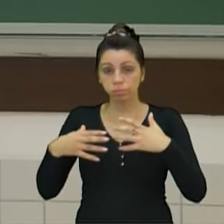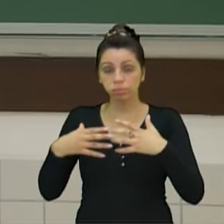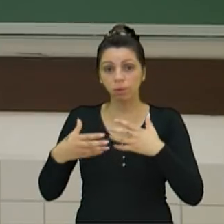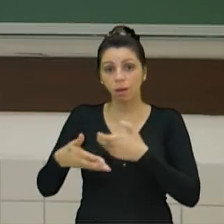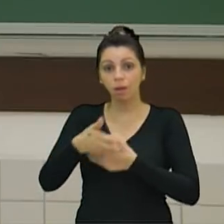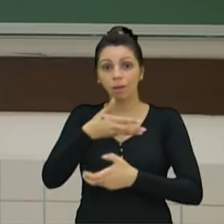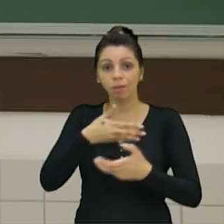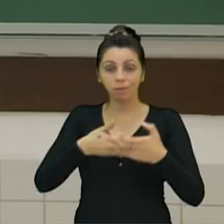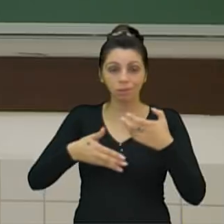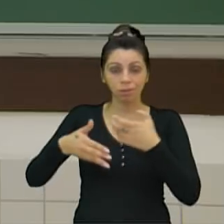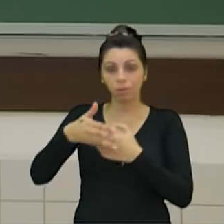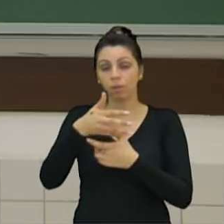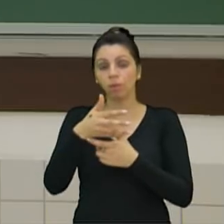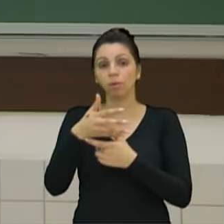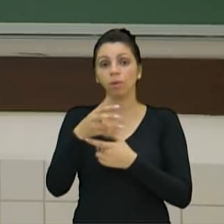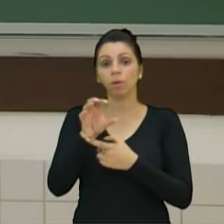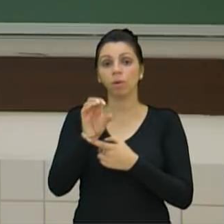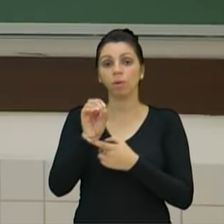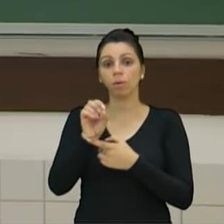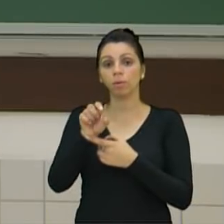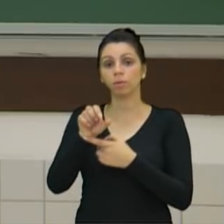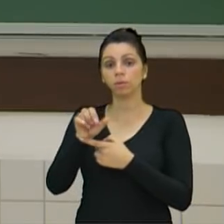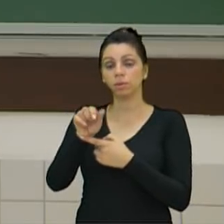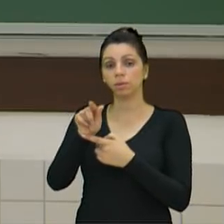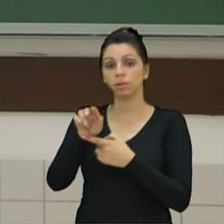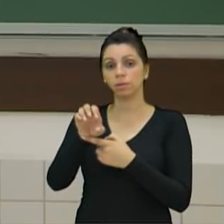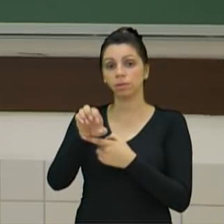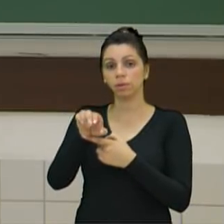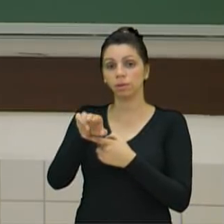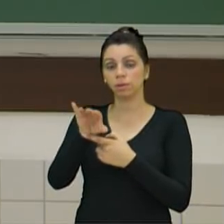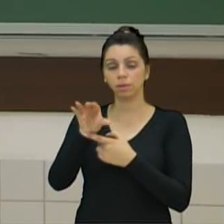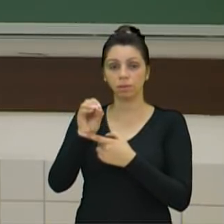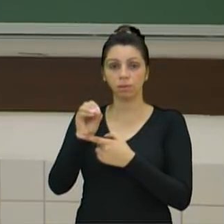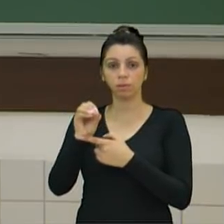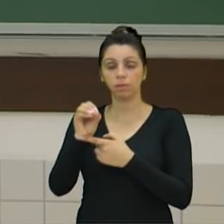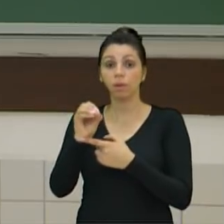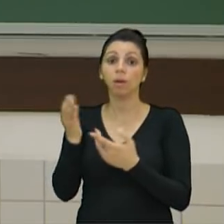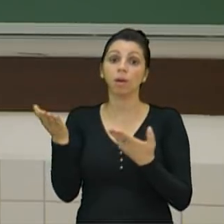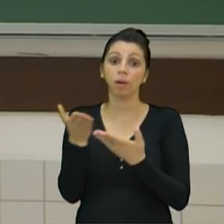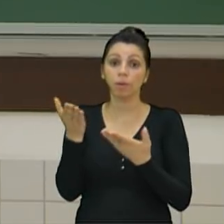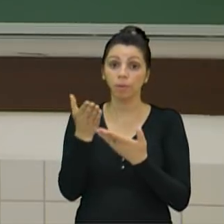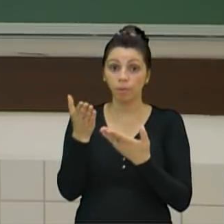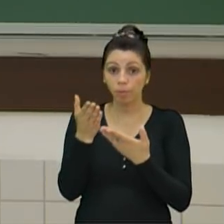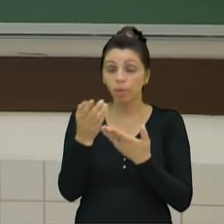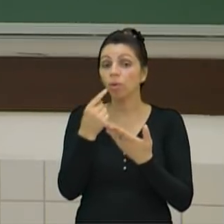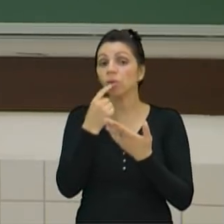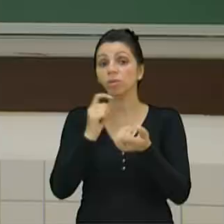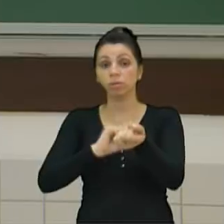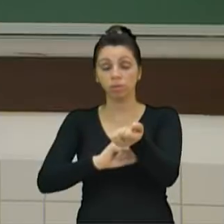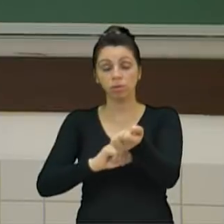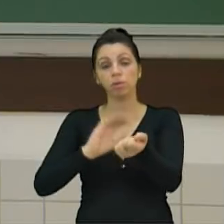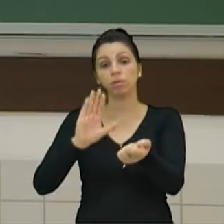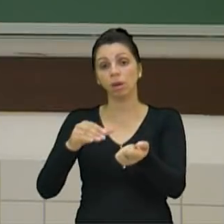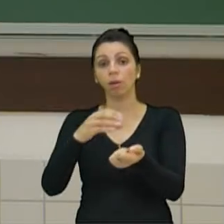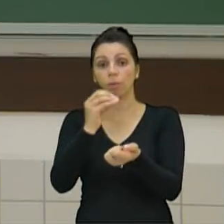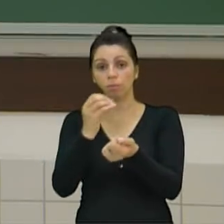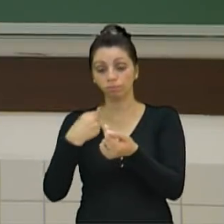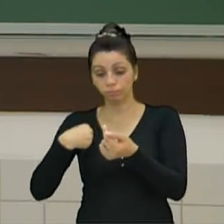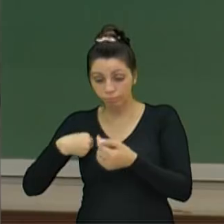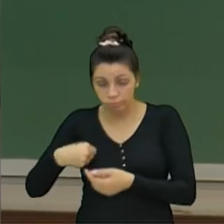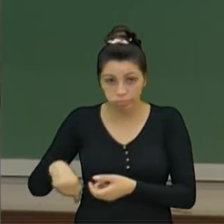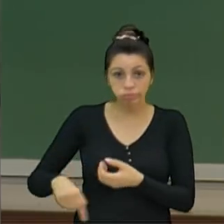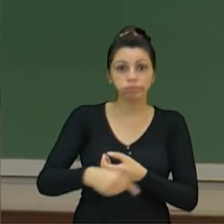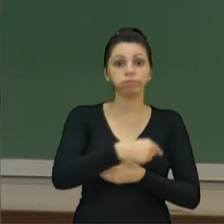de oxigênio e vai soltar o gás carbônico. E agora, esse sangue oxigenado volta para o